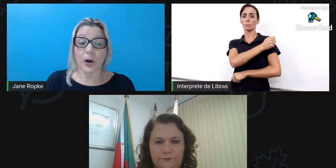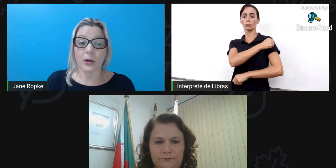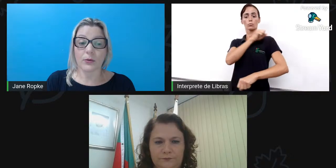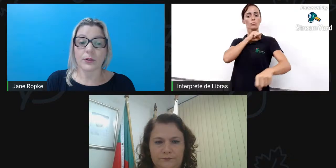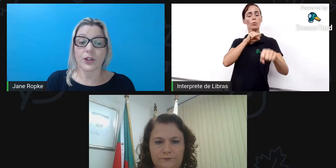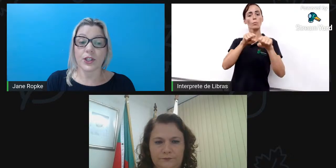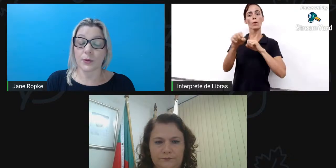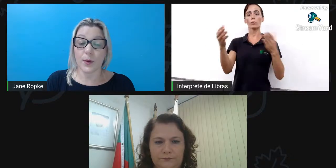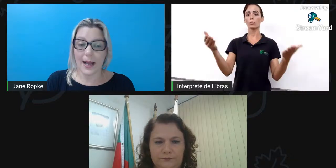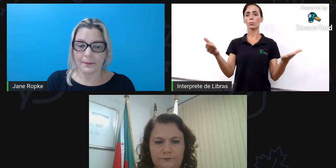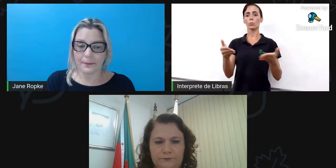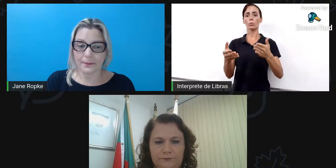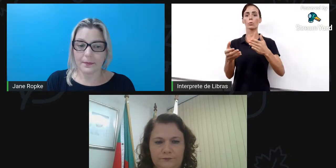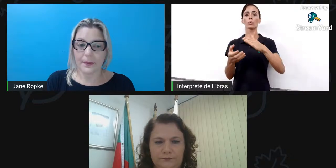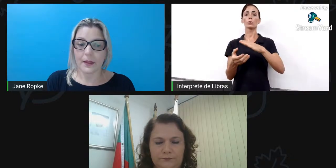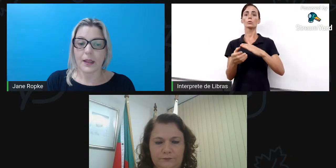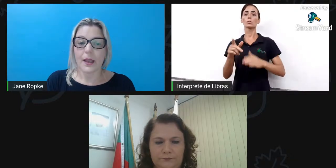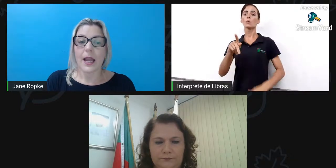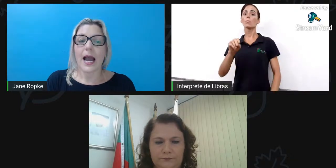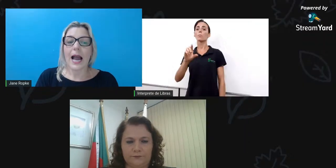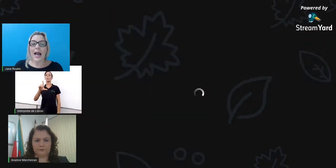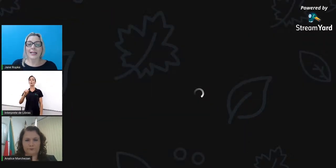do Polo Giruá: